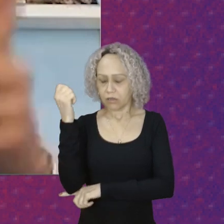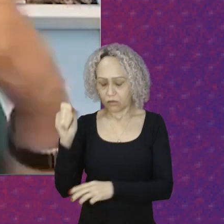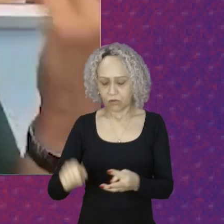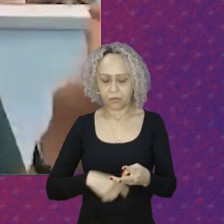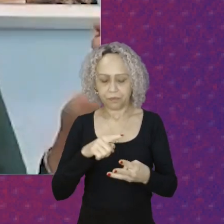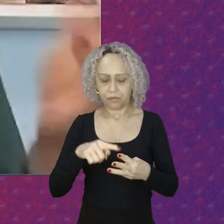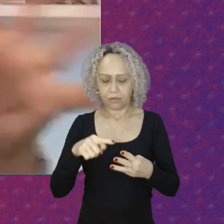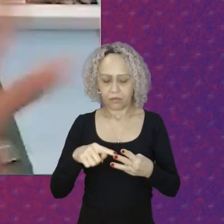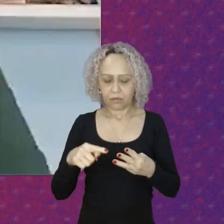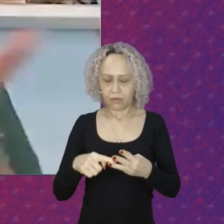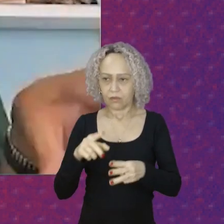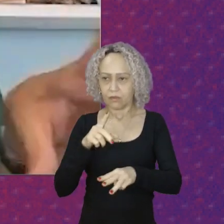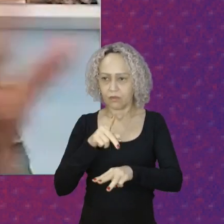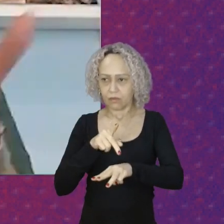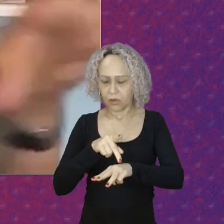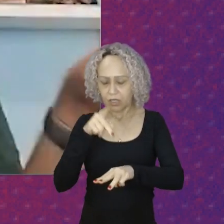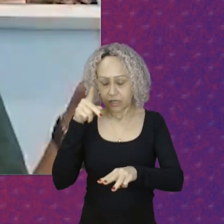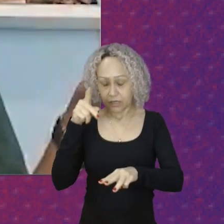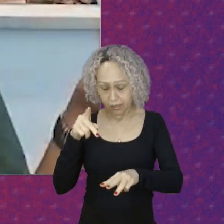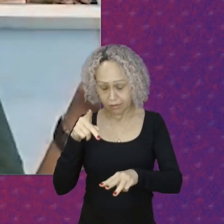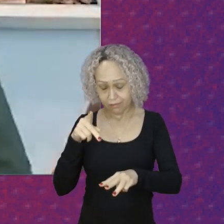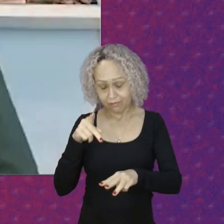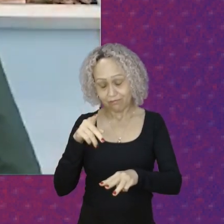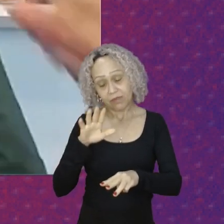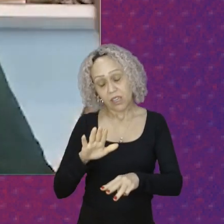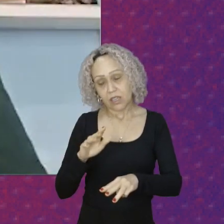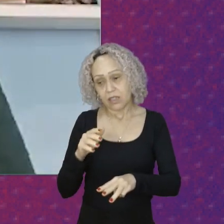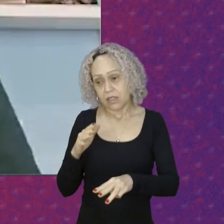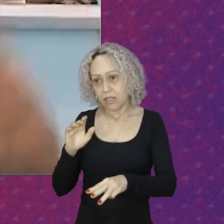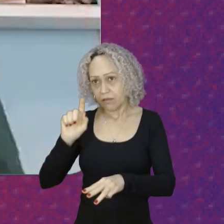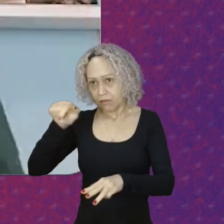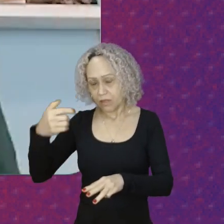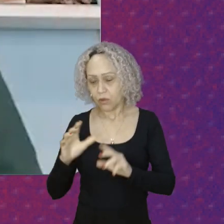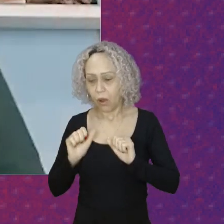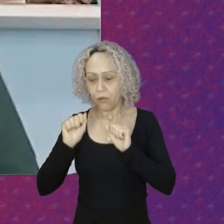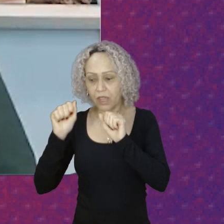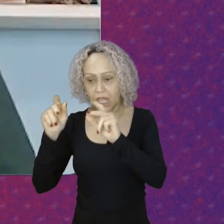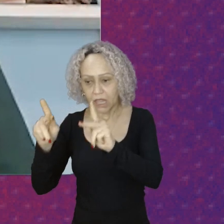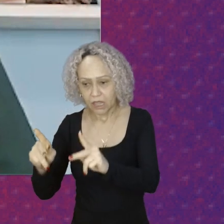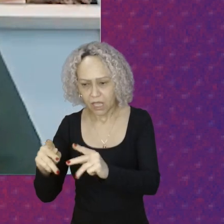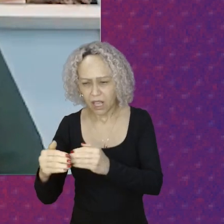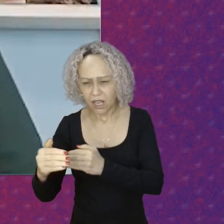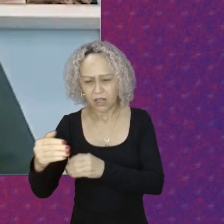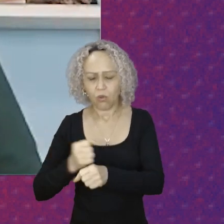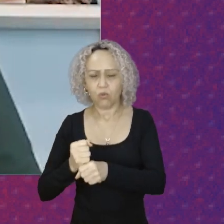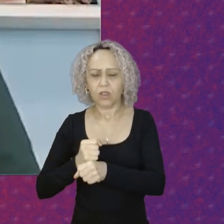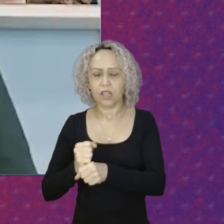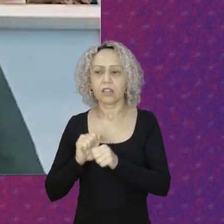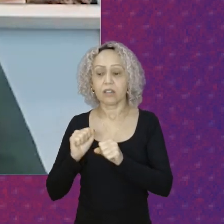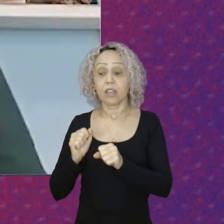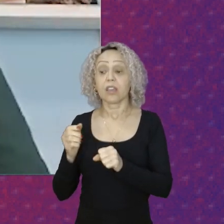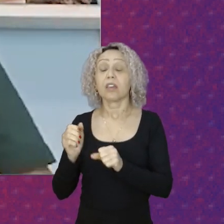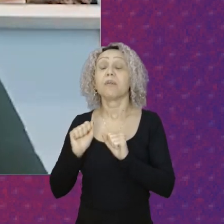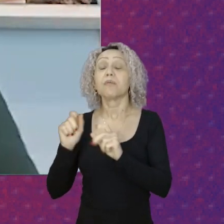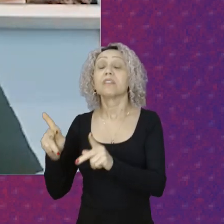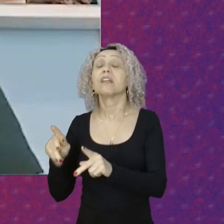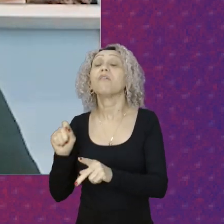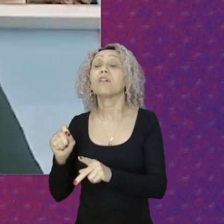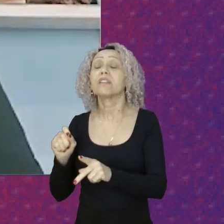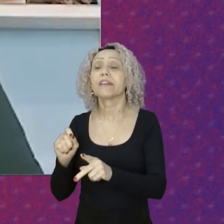eu só não tenho mestrado, porque eu estou esperando me aposentar, o que vai acontecer em alguns anos. E aí eu vou fazer um